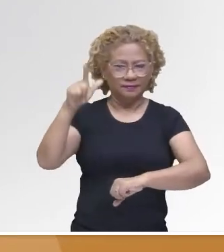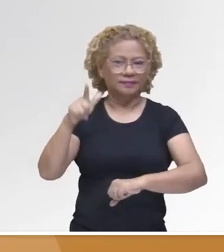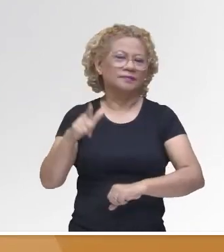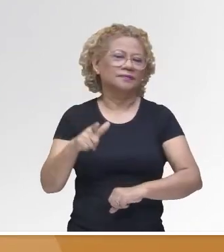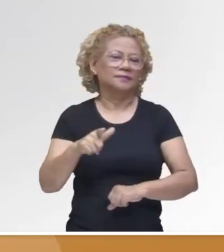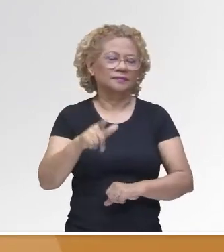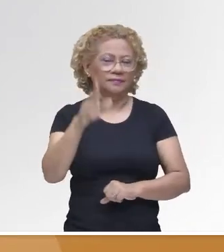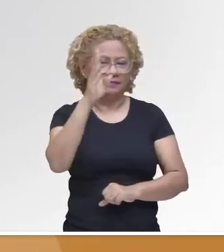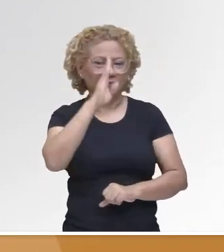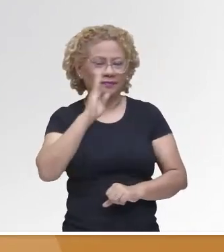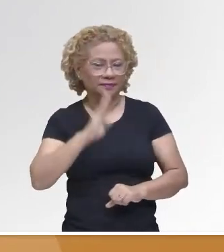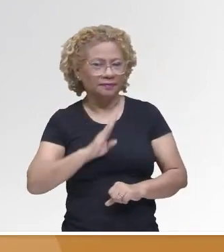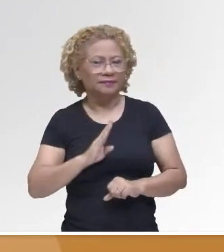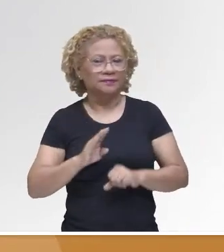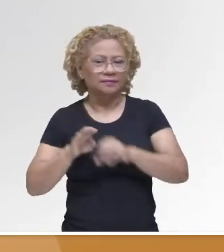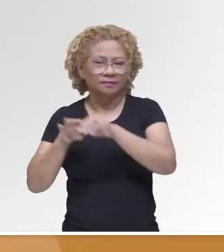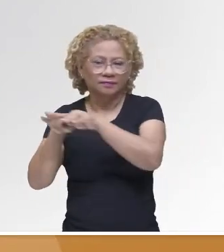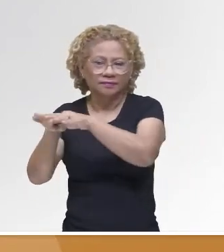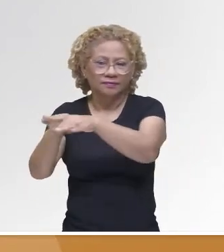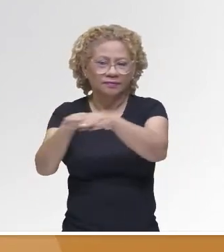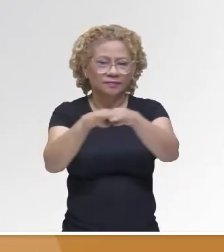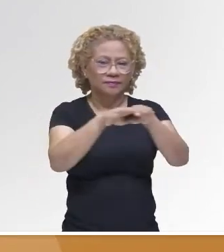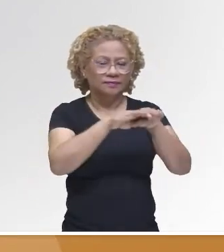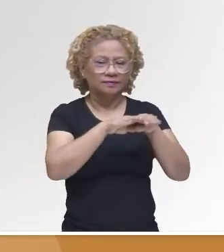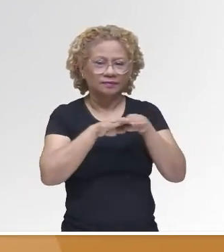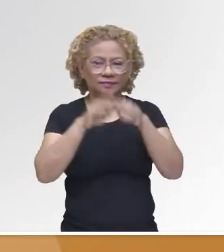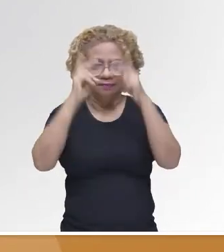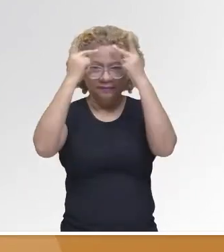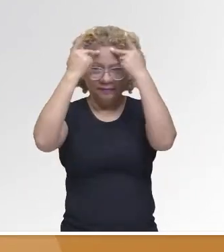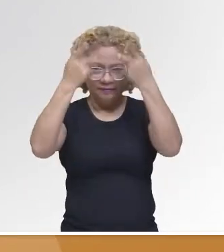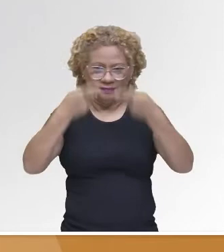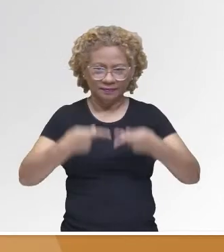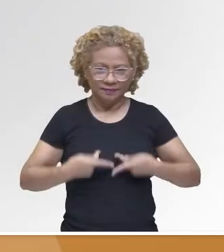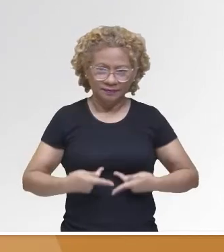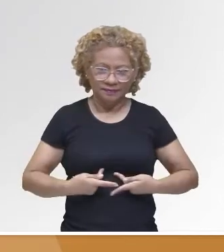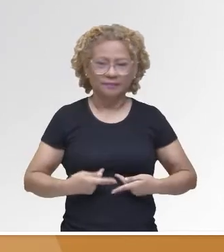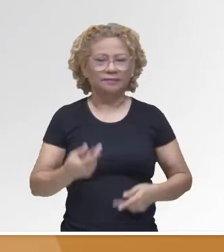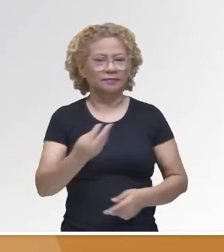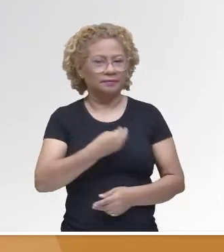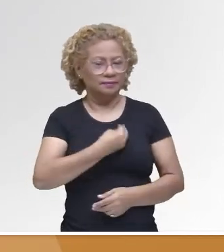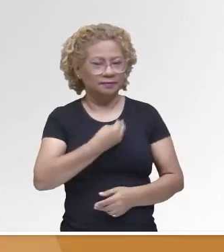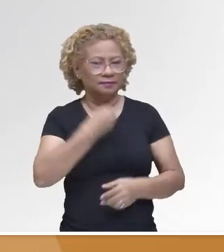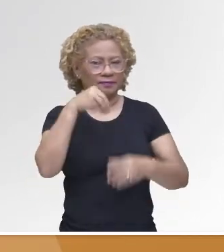interessa, nós somos seres humanos, né? Nós estamos nesse mundo,